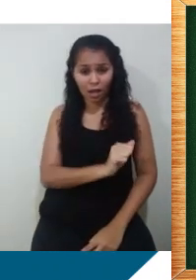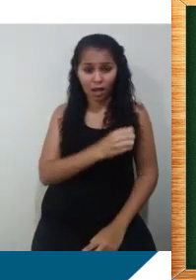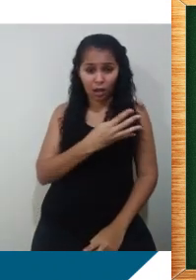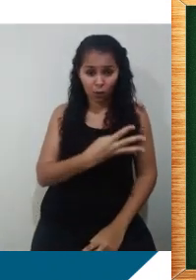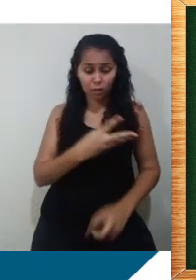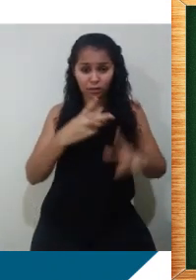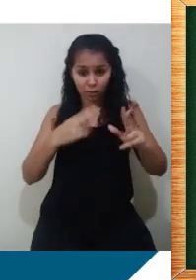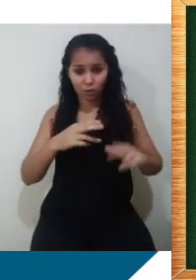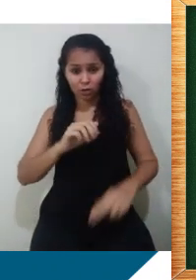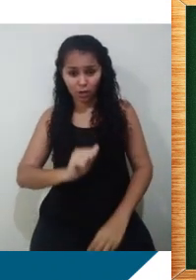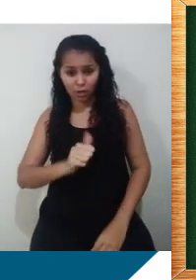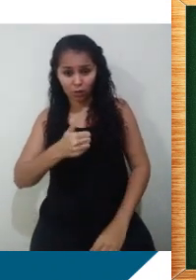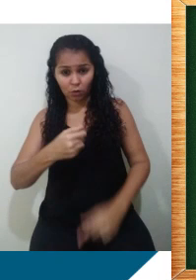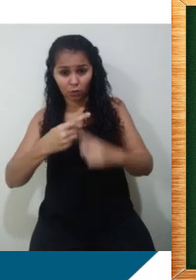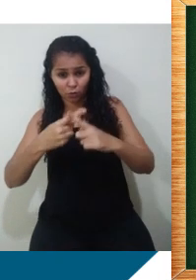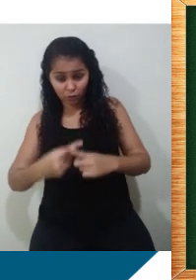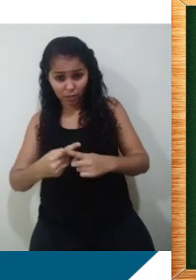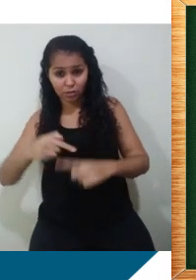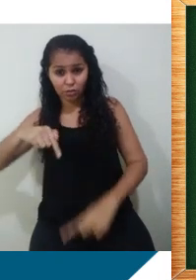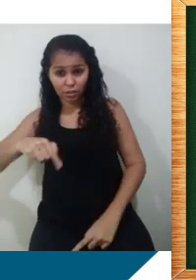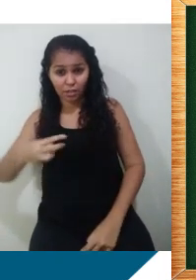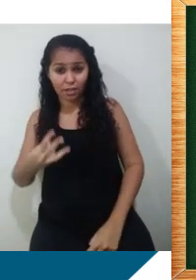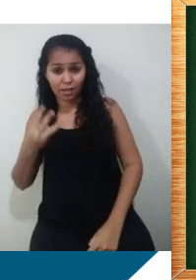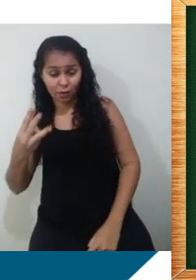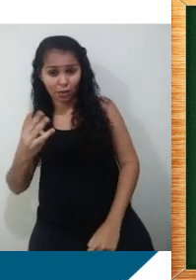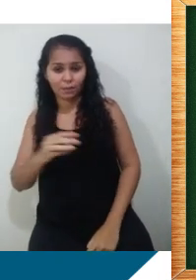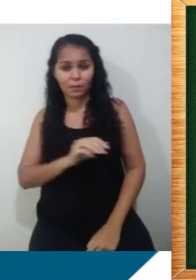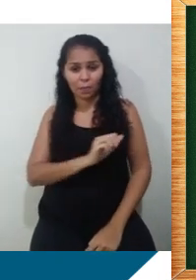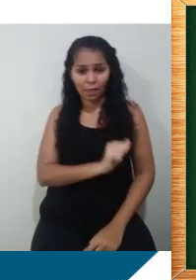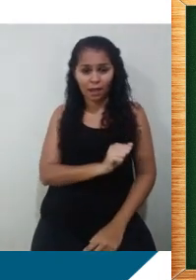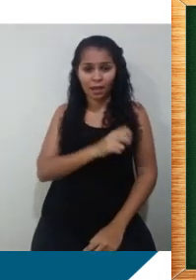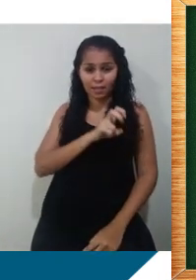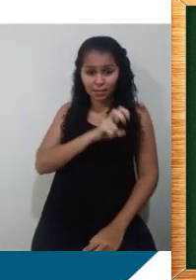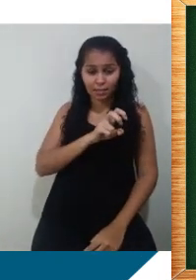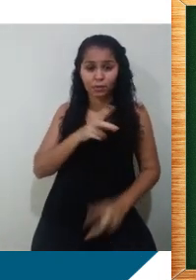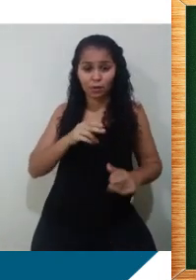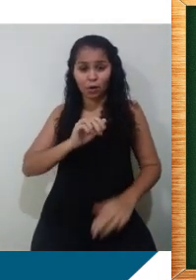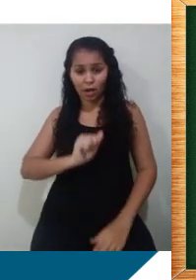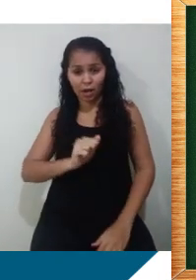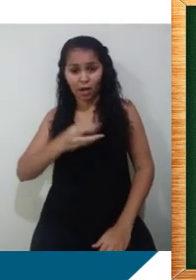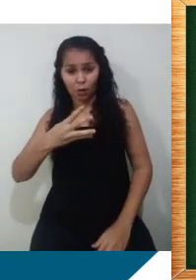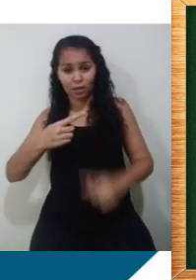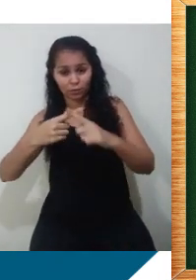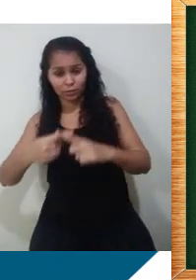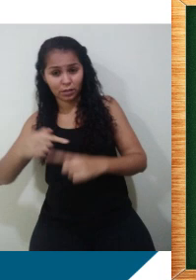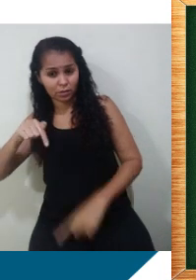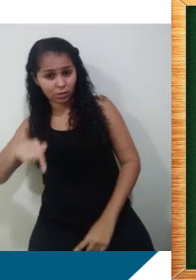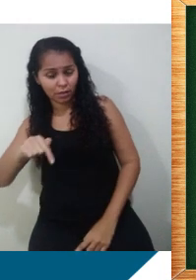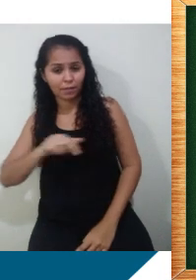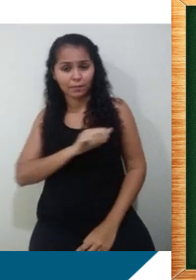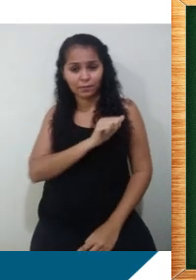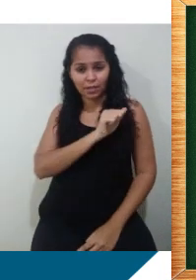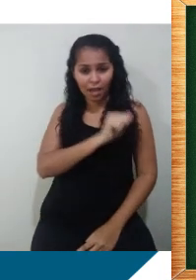cubo. A5 será igual a A4 vezes Q. Substituindo o A4, A5 será igual a A1